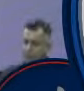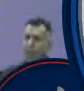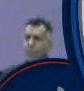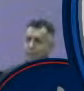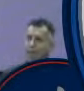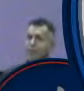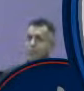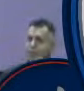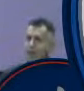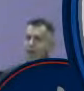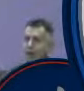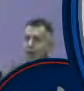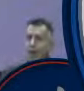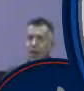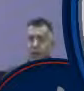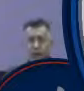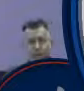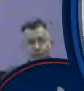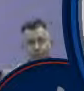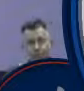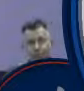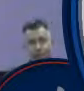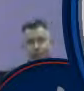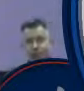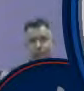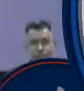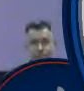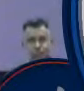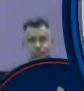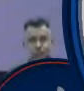e está muito mais preparada para executar essas novidades.